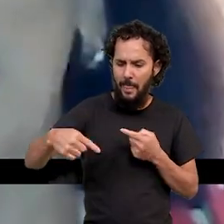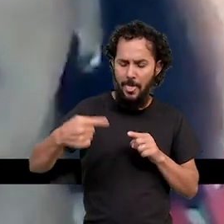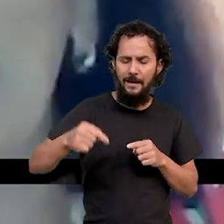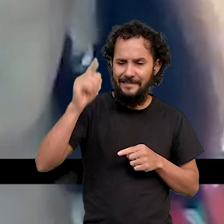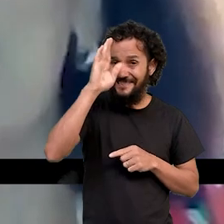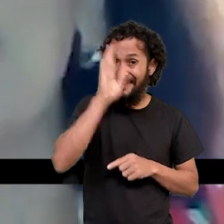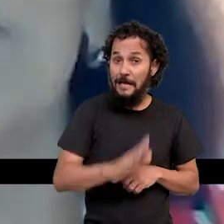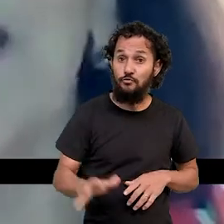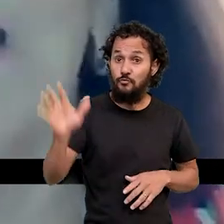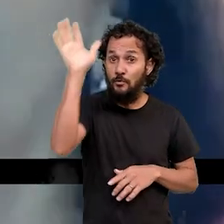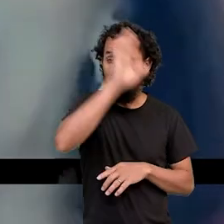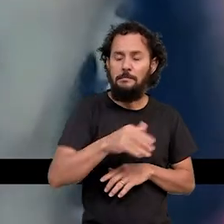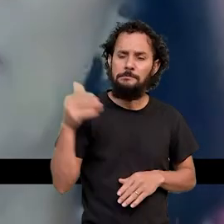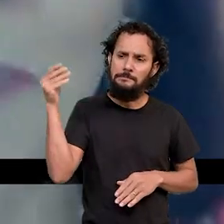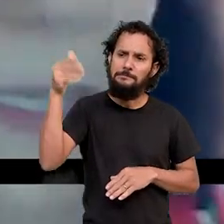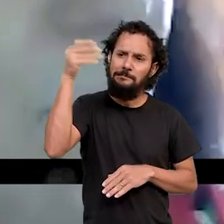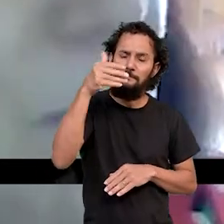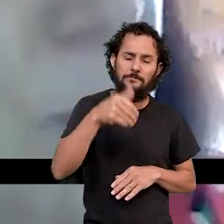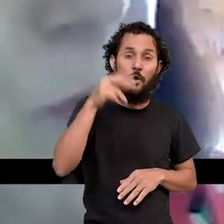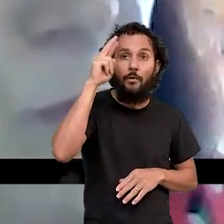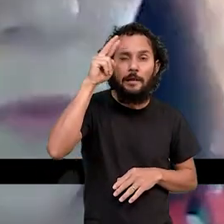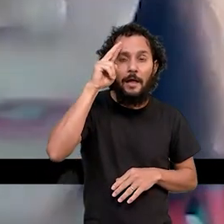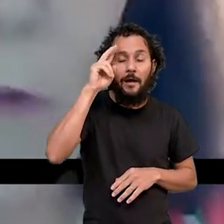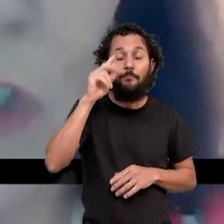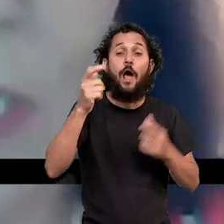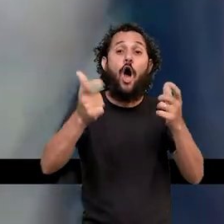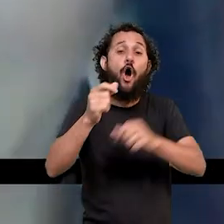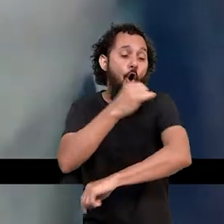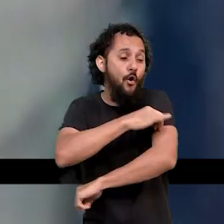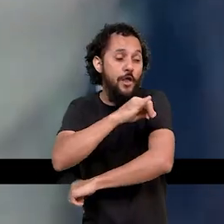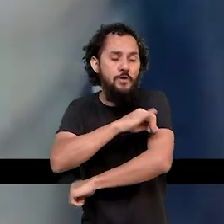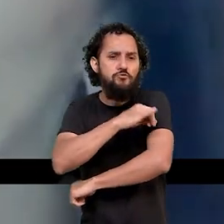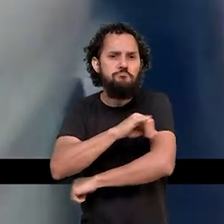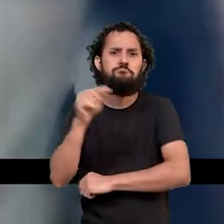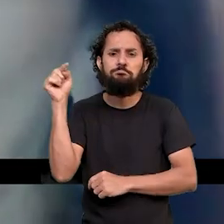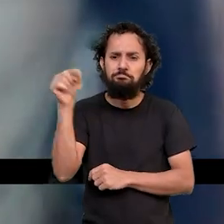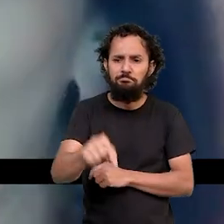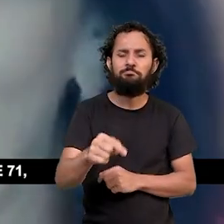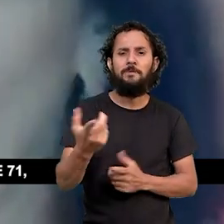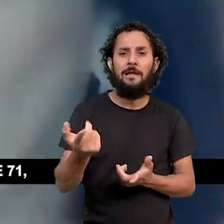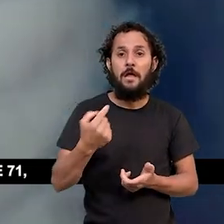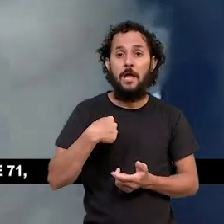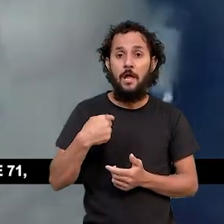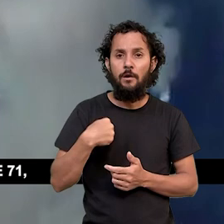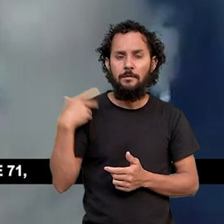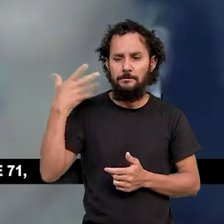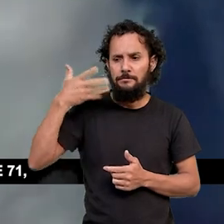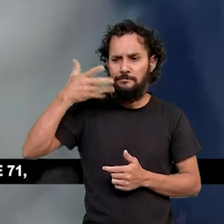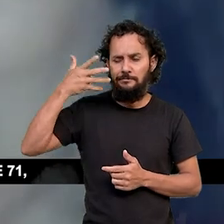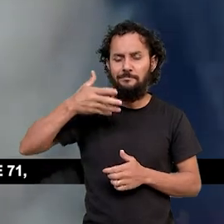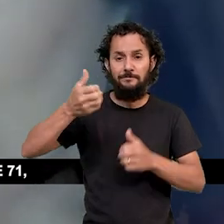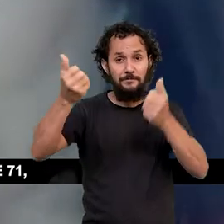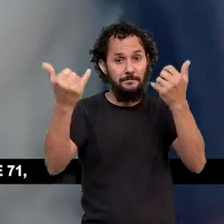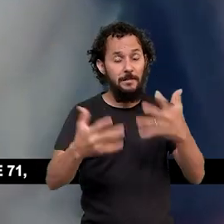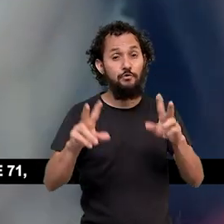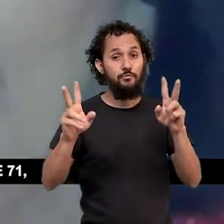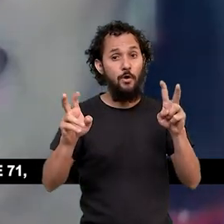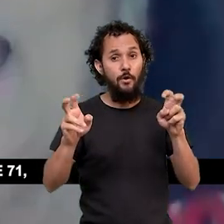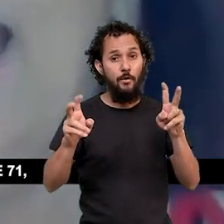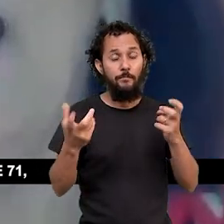debates nacionais, me lembro especialmente de um no Rio de Janeiro, que nós fomos e que eu fiz uma fala a